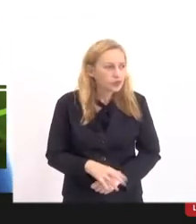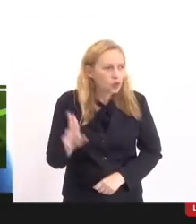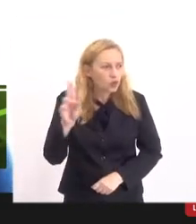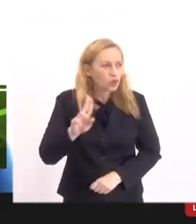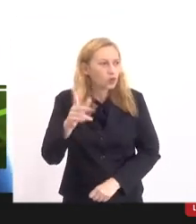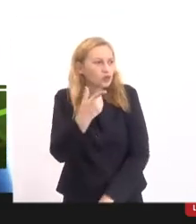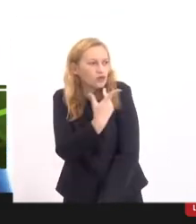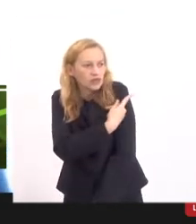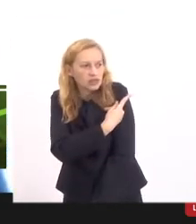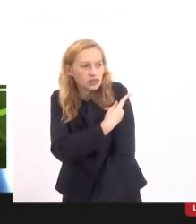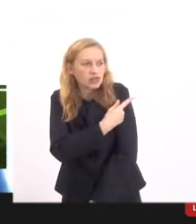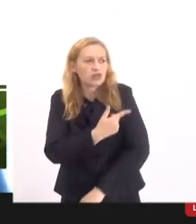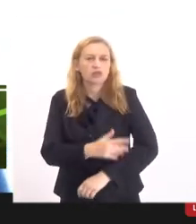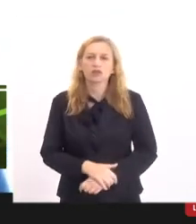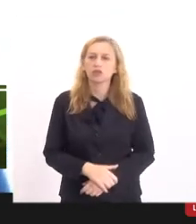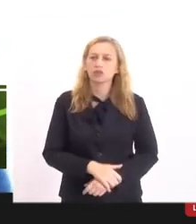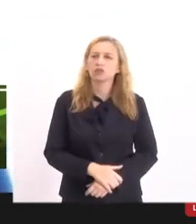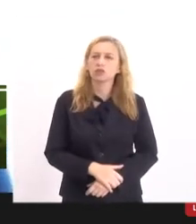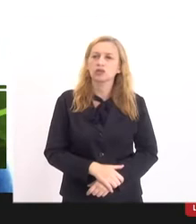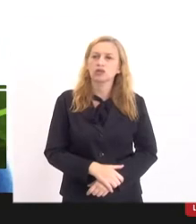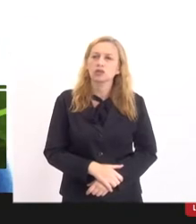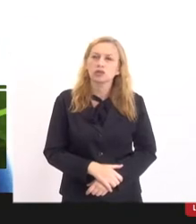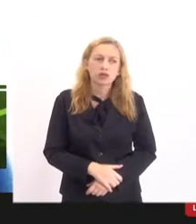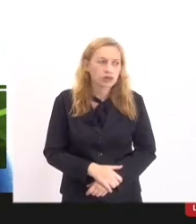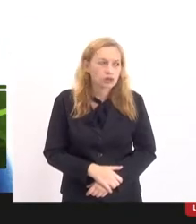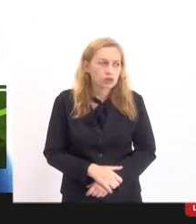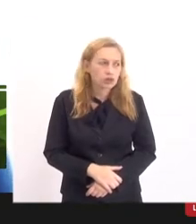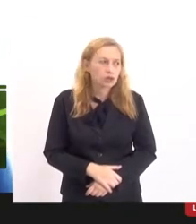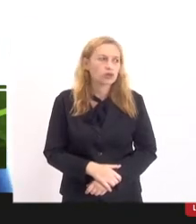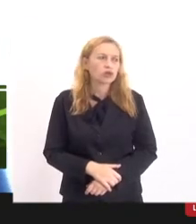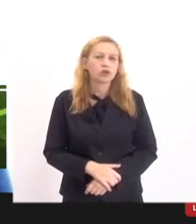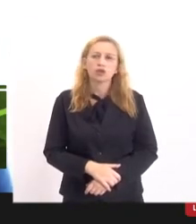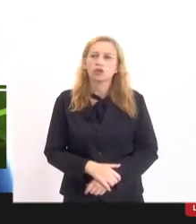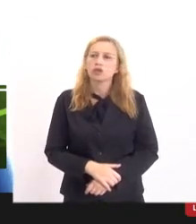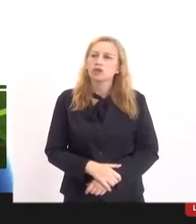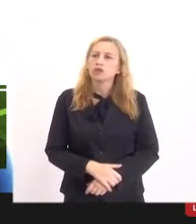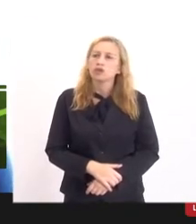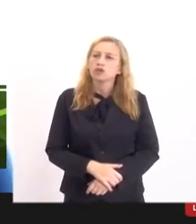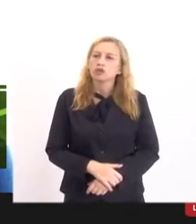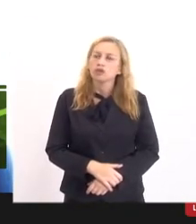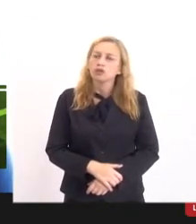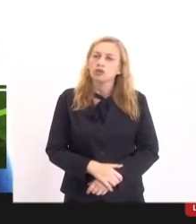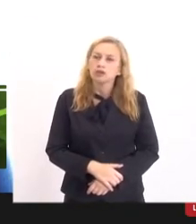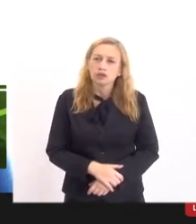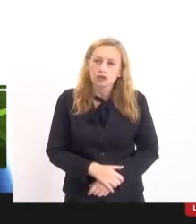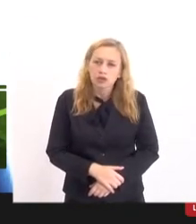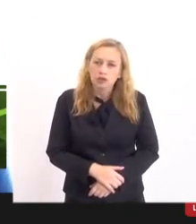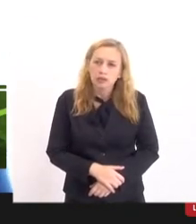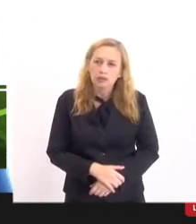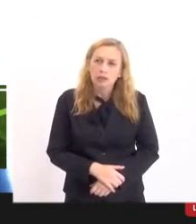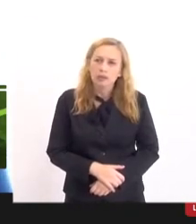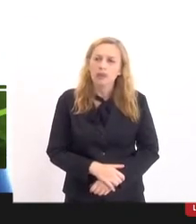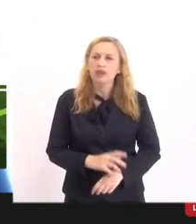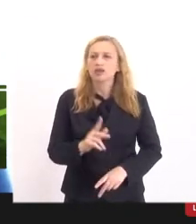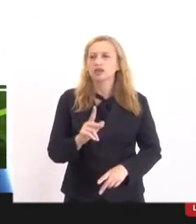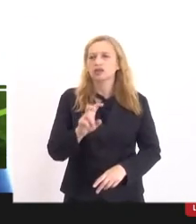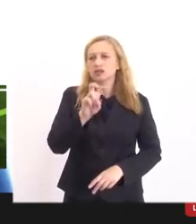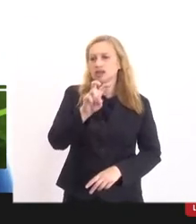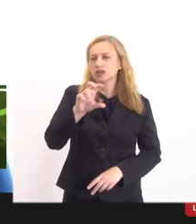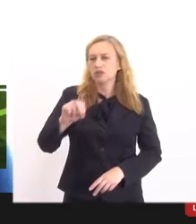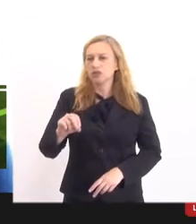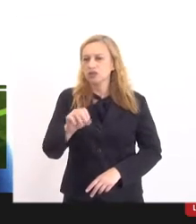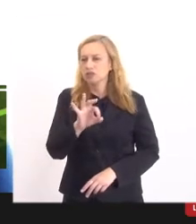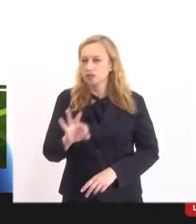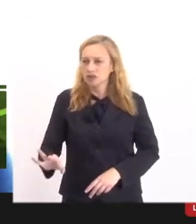ainda se encontra abaixo do conjunto da população, que no Brasil já ultrapassou os 70% com seu esquema